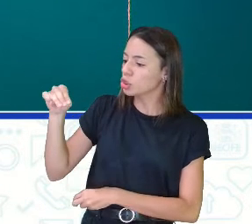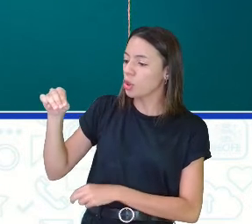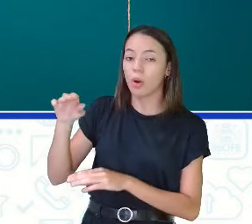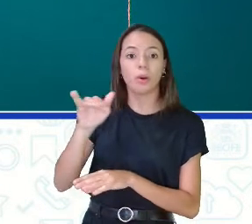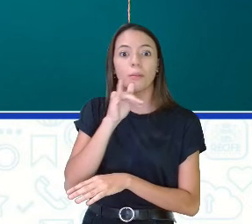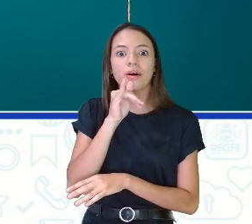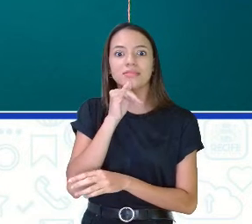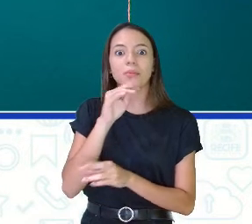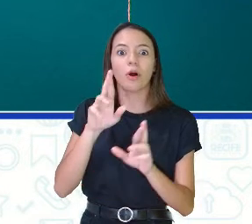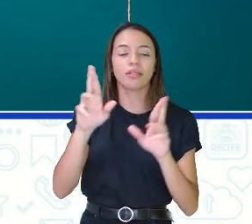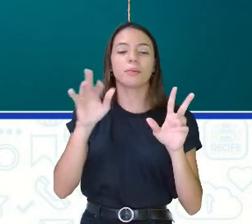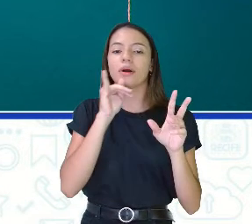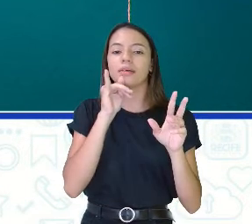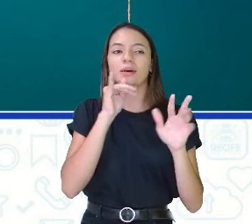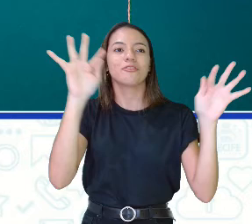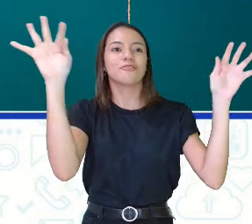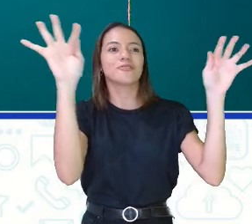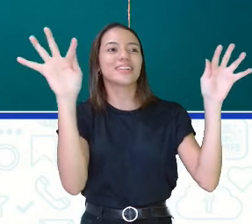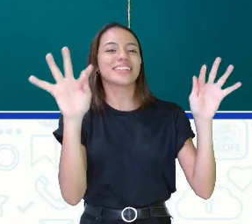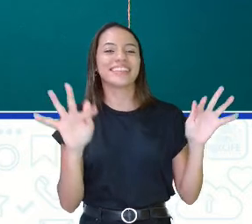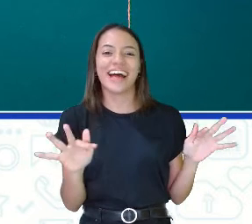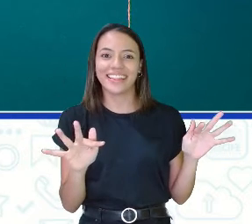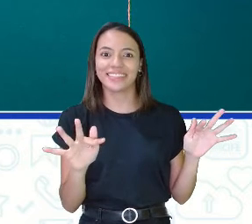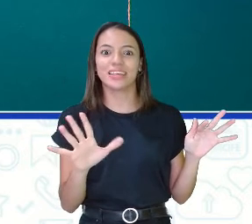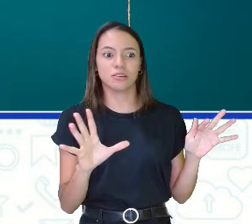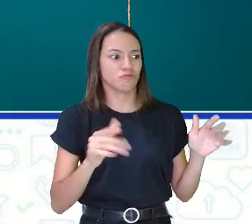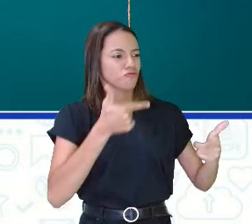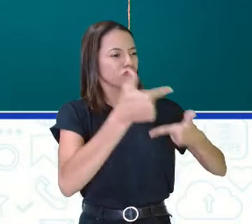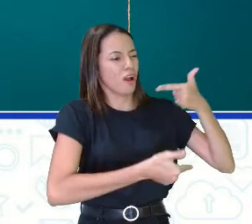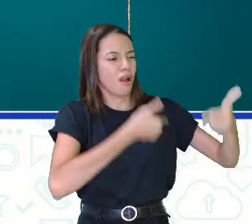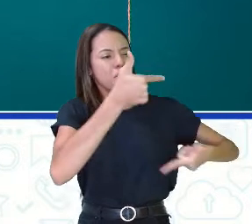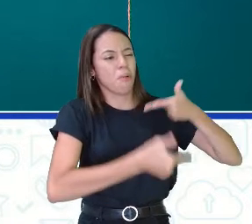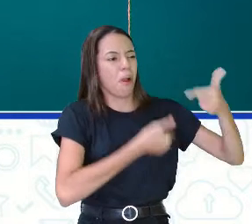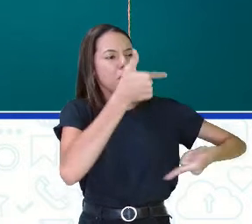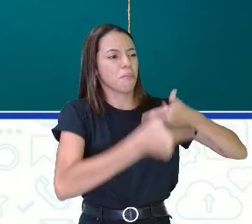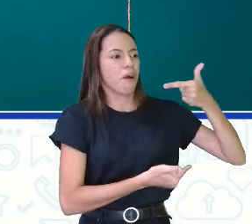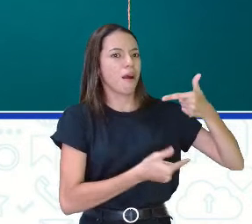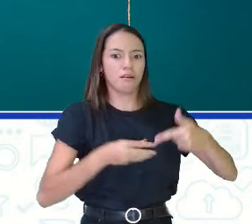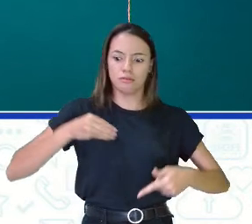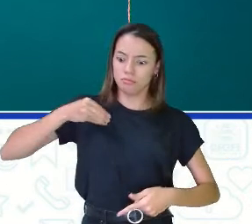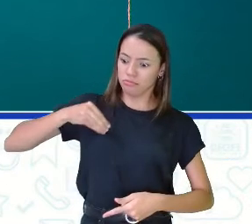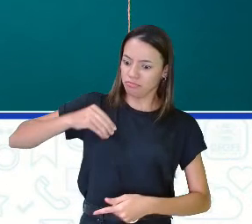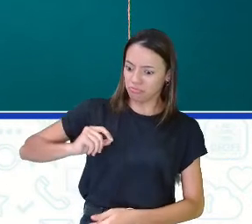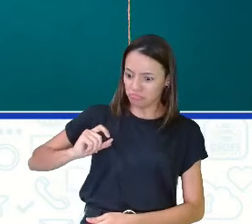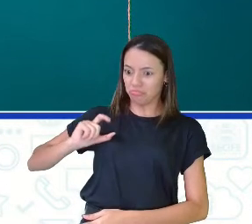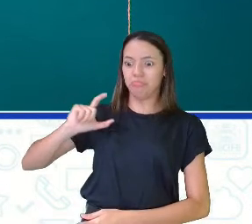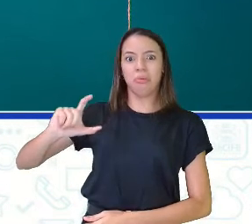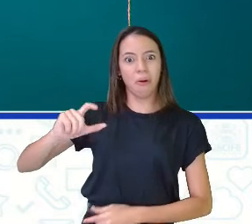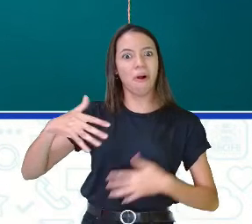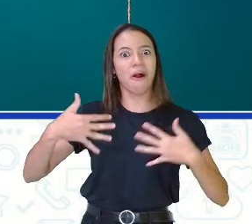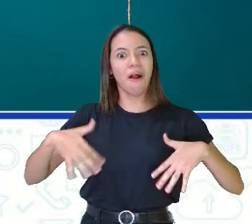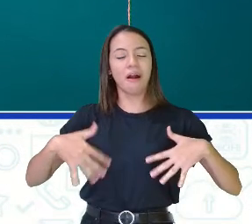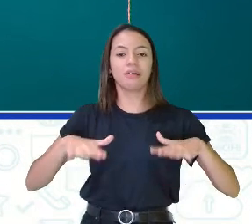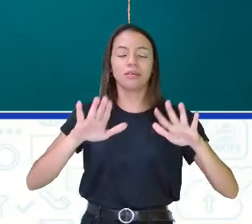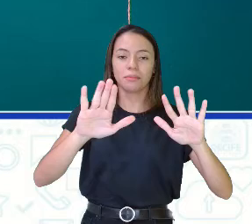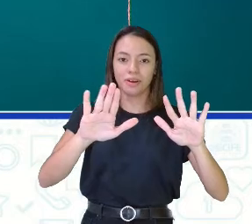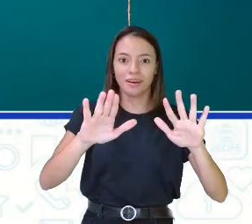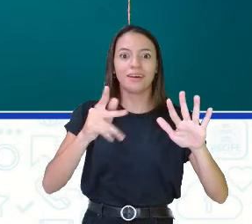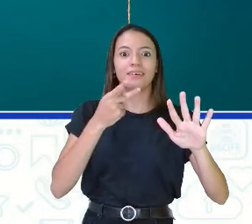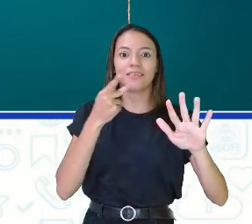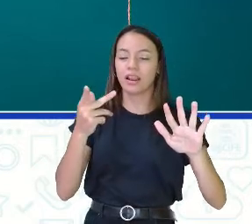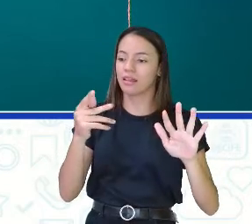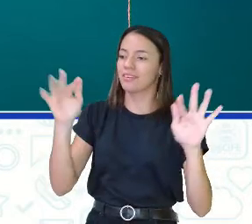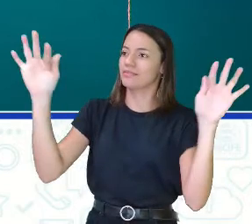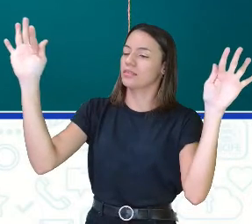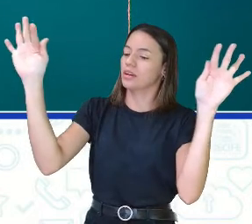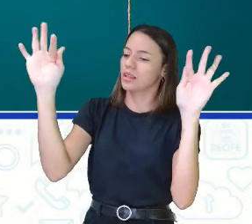é trabalhar muito e receber muito. Alegria, né? Mas, quando eu digo que felicidade é